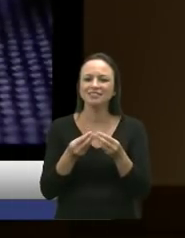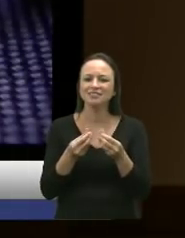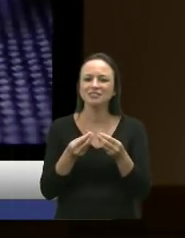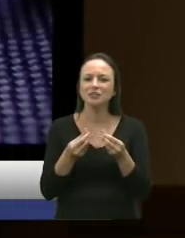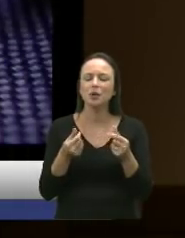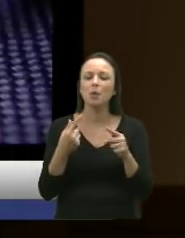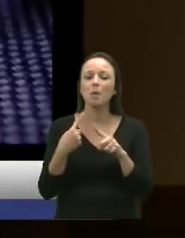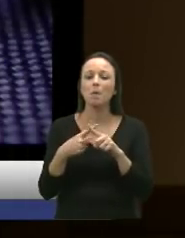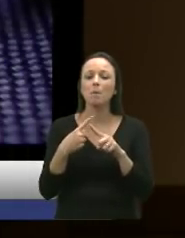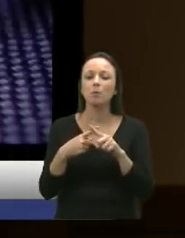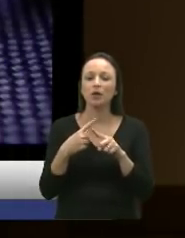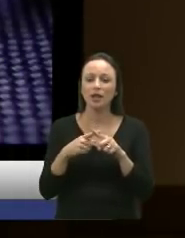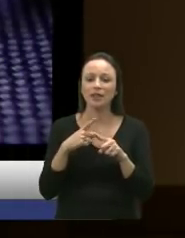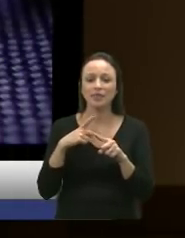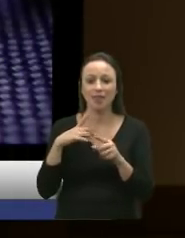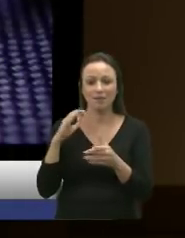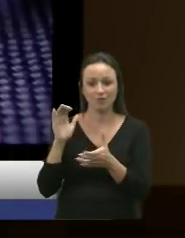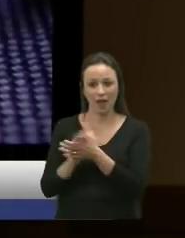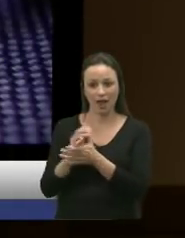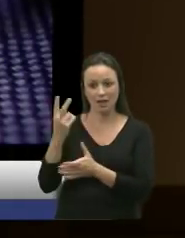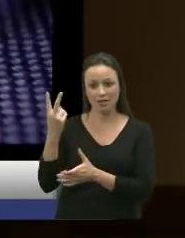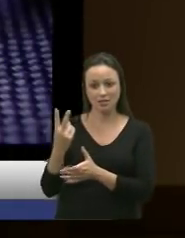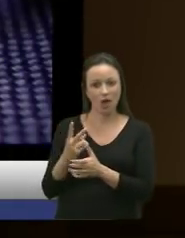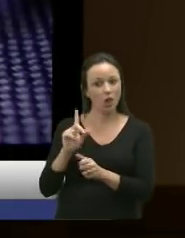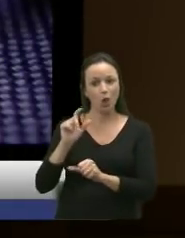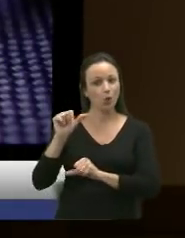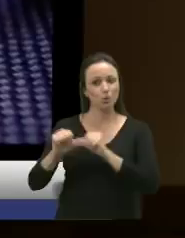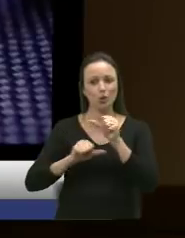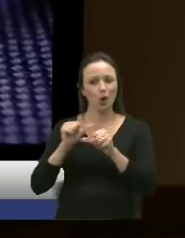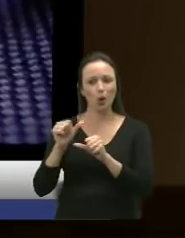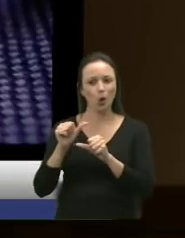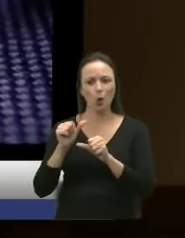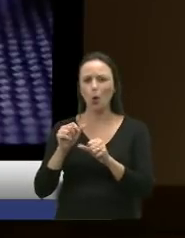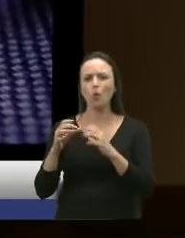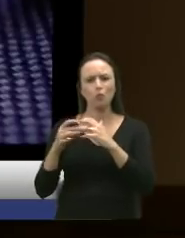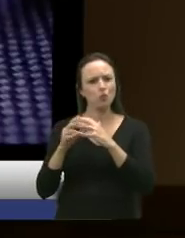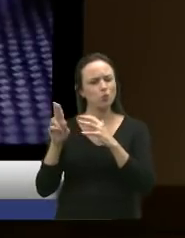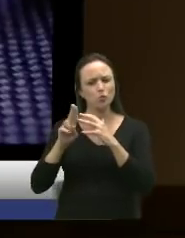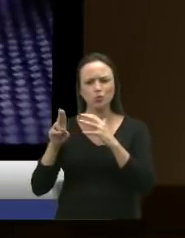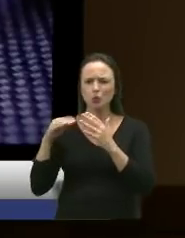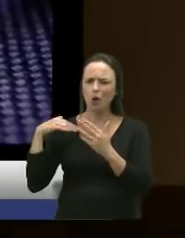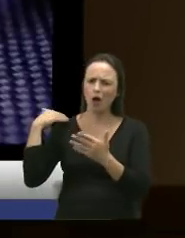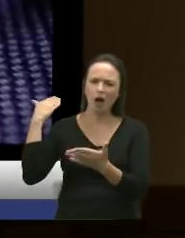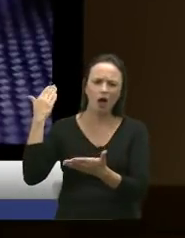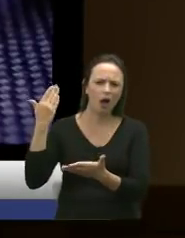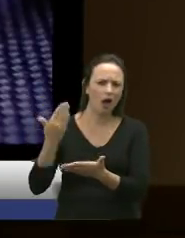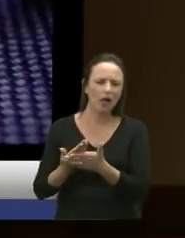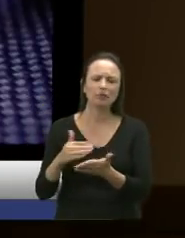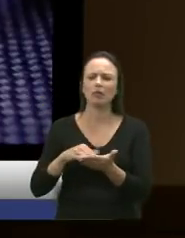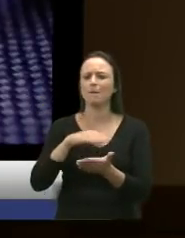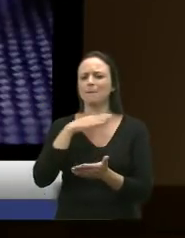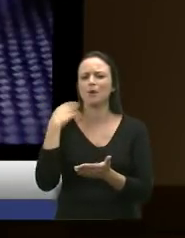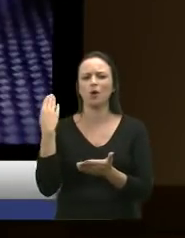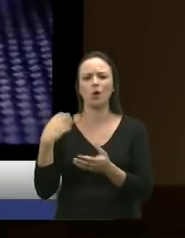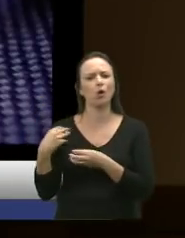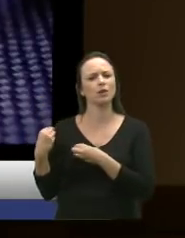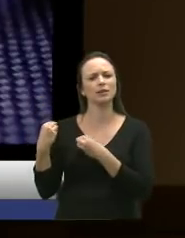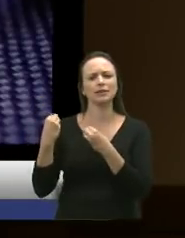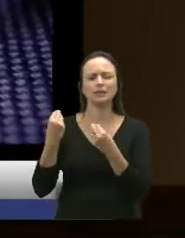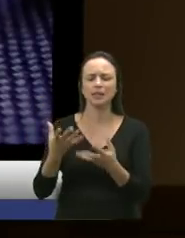que não substituiu ao fim da Revolução. Usou a aliança até o fim da vida. Dei ouro para o bem de São